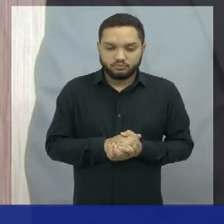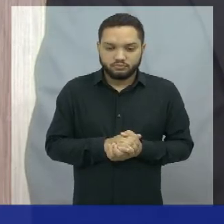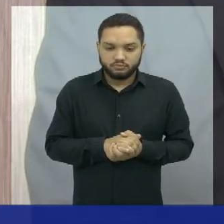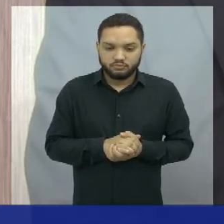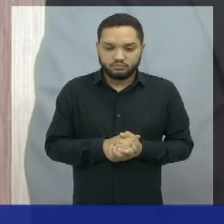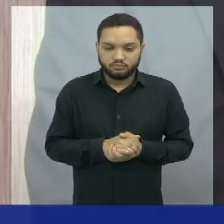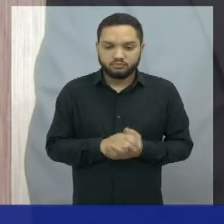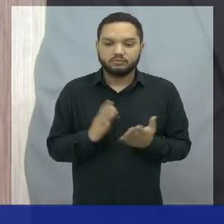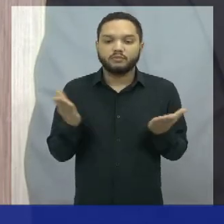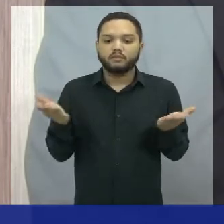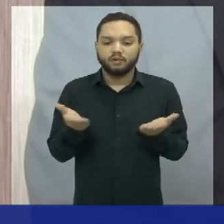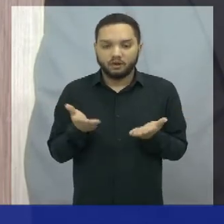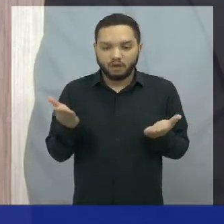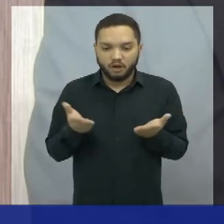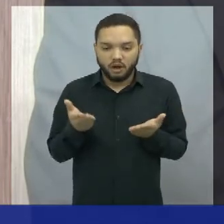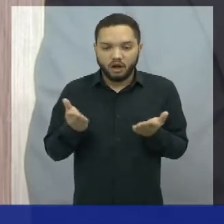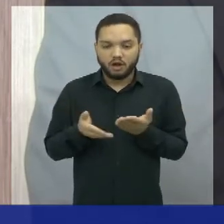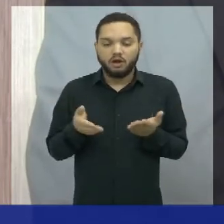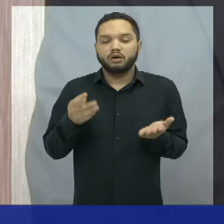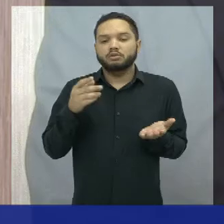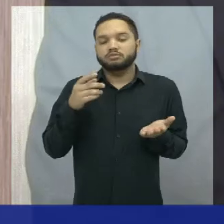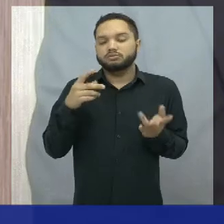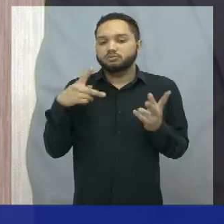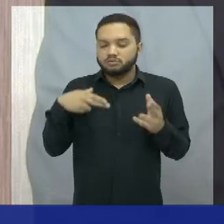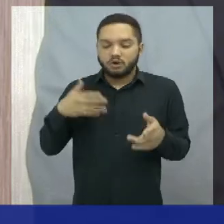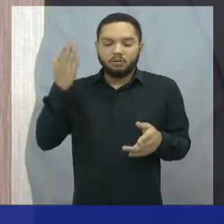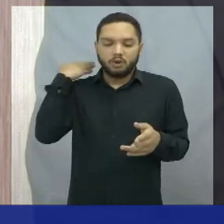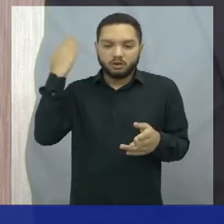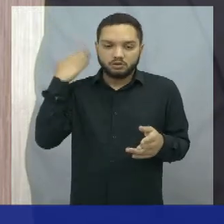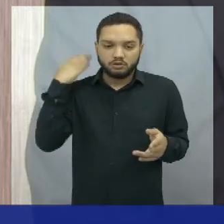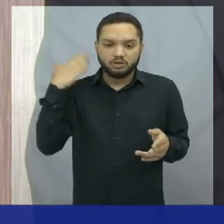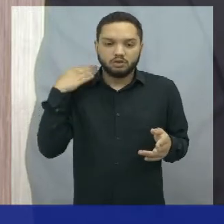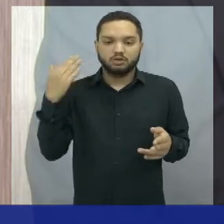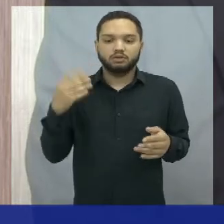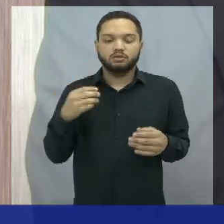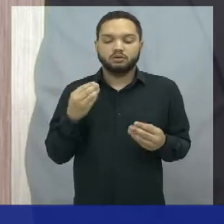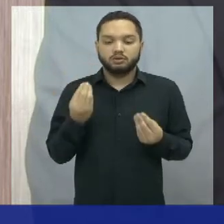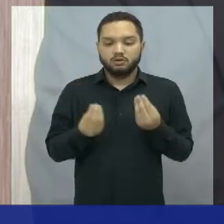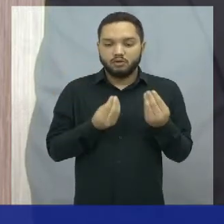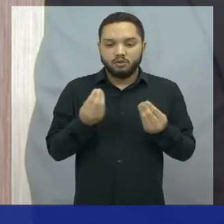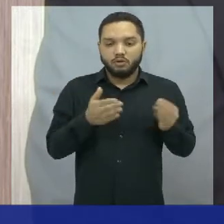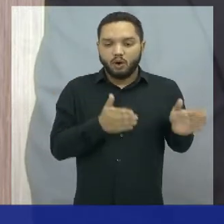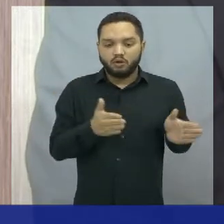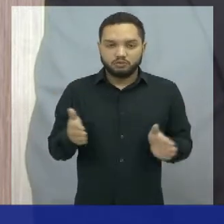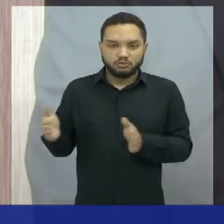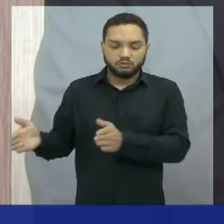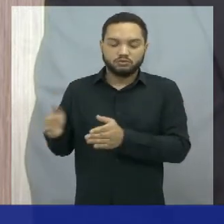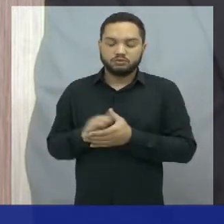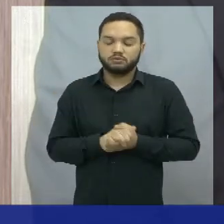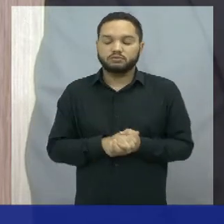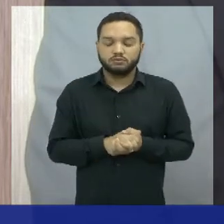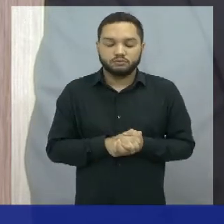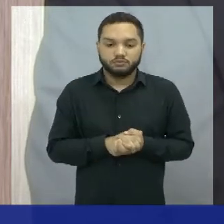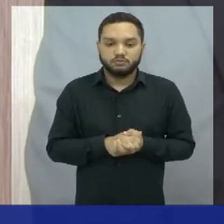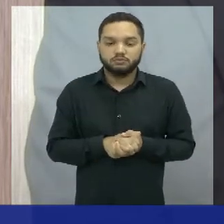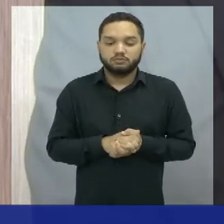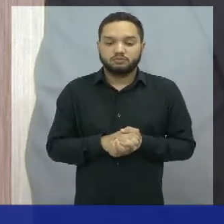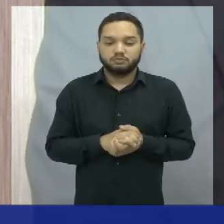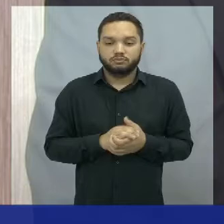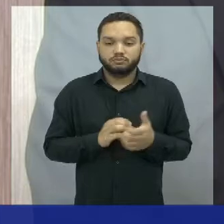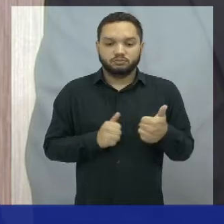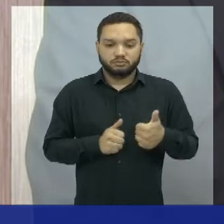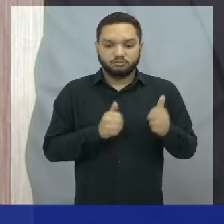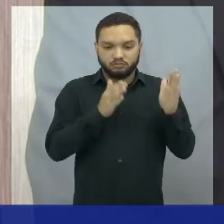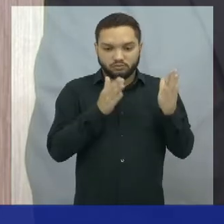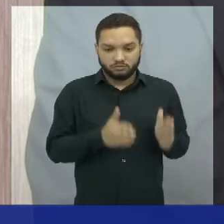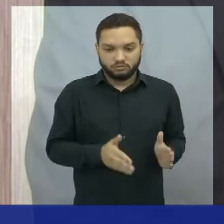na metodologia, manter o que a gente vem fazendo, tá? Metodologia de condução da audiência pública tem sido a